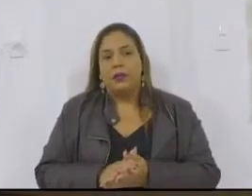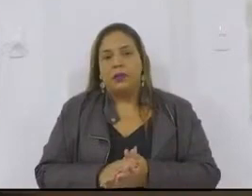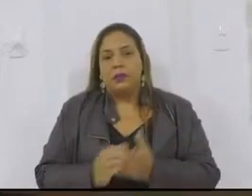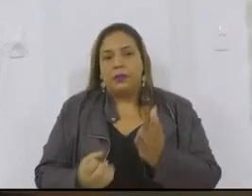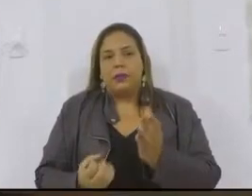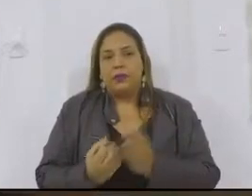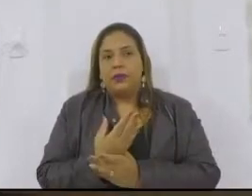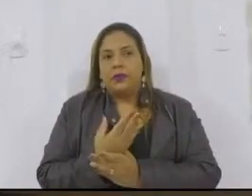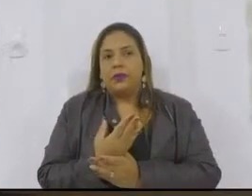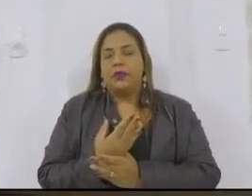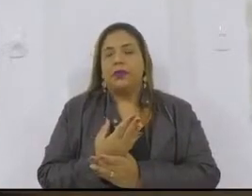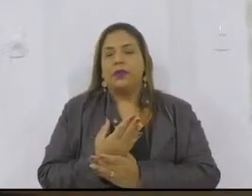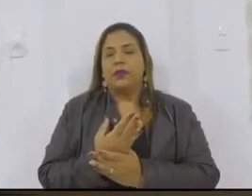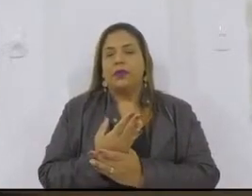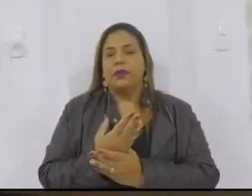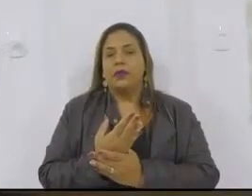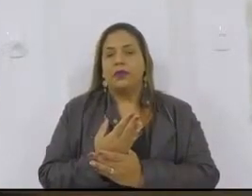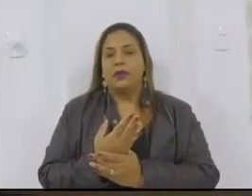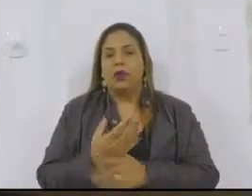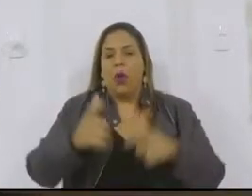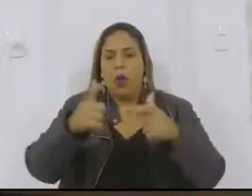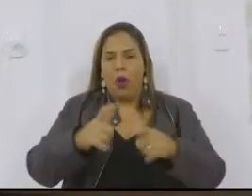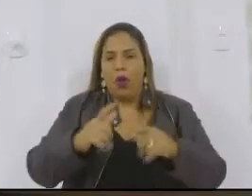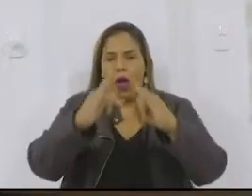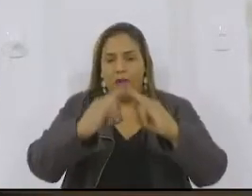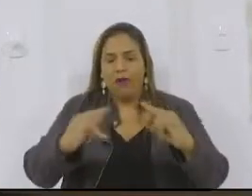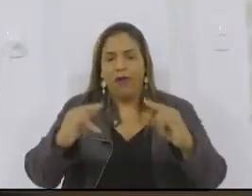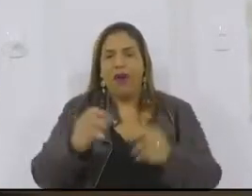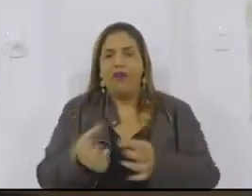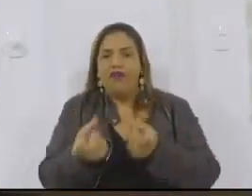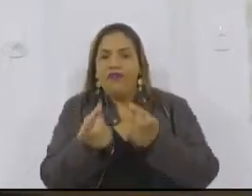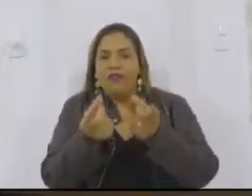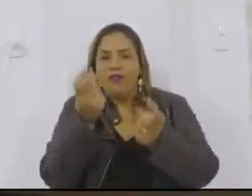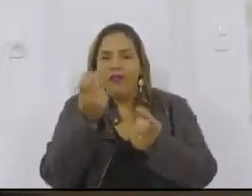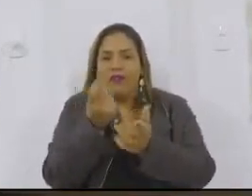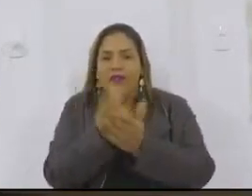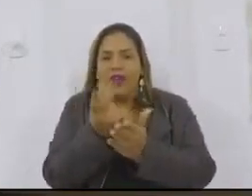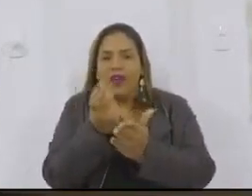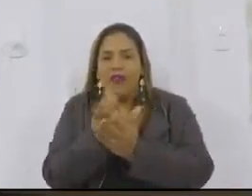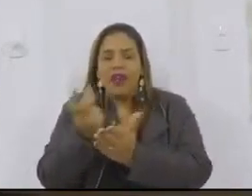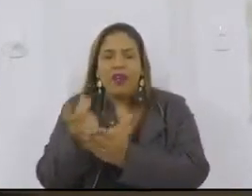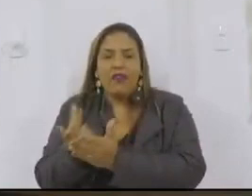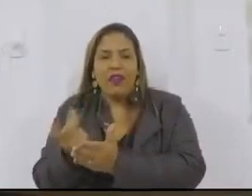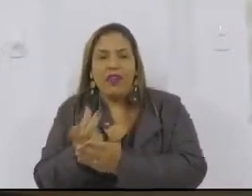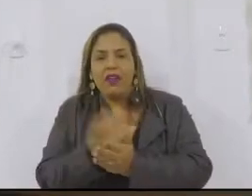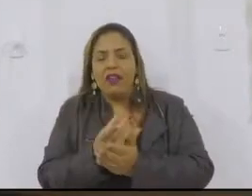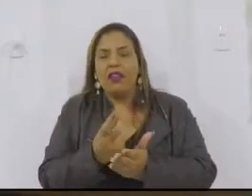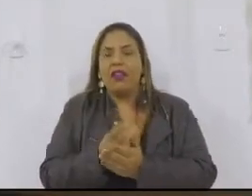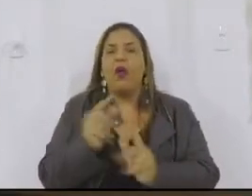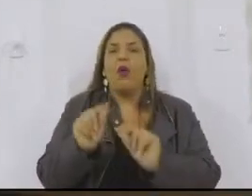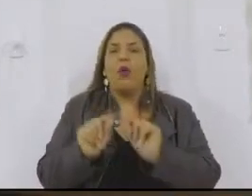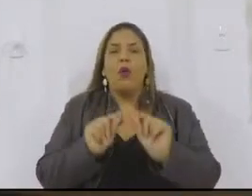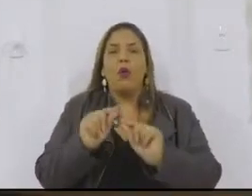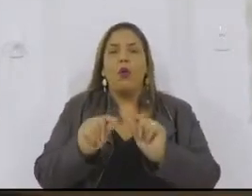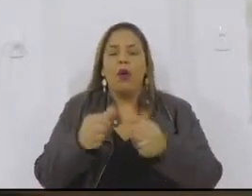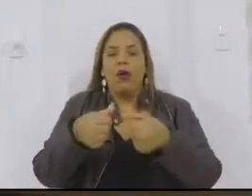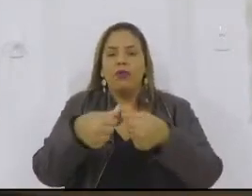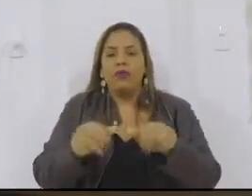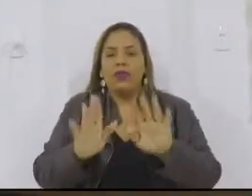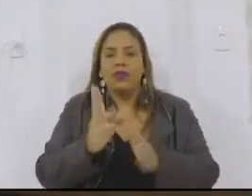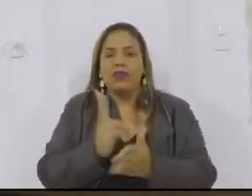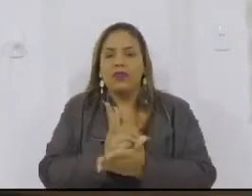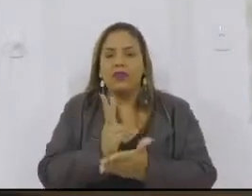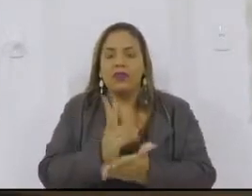uma feira permanente de vendas de produtos locais no município. Nossa cidade possui